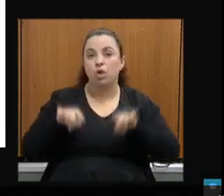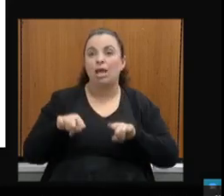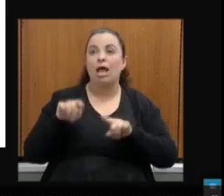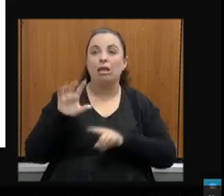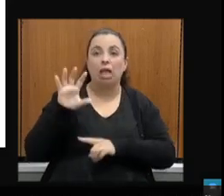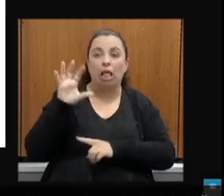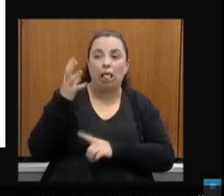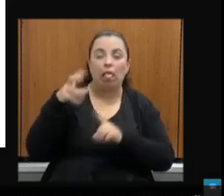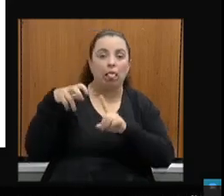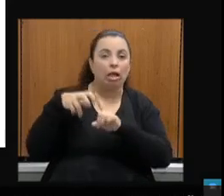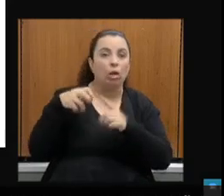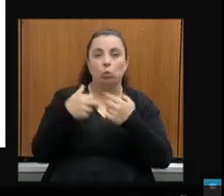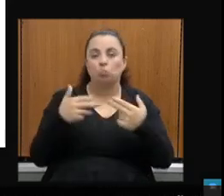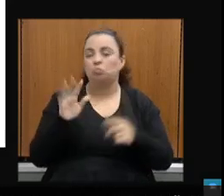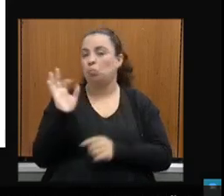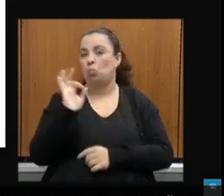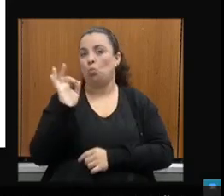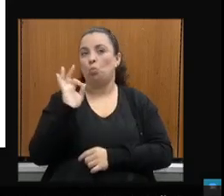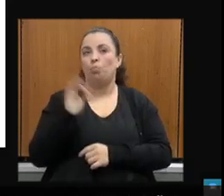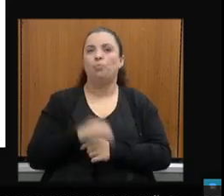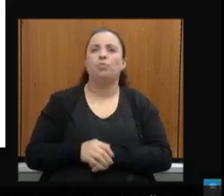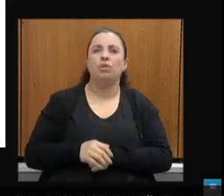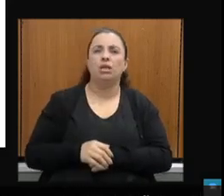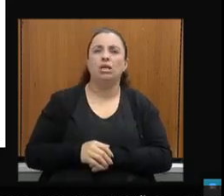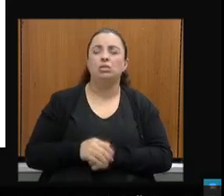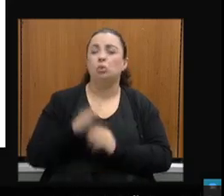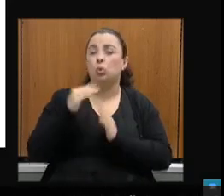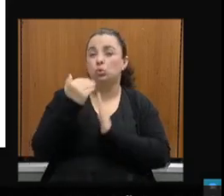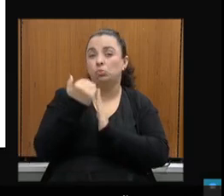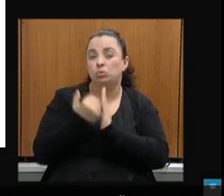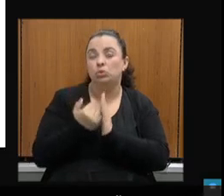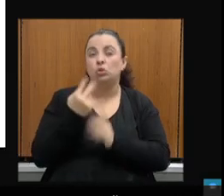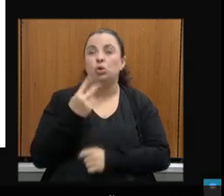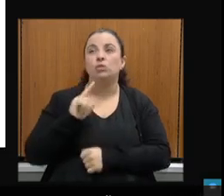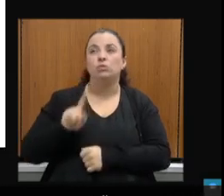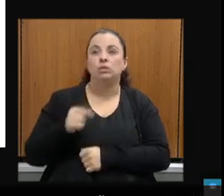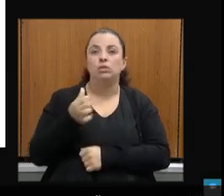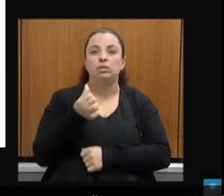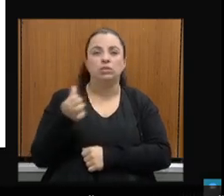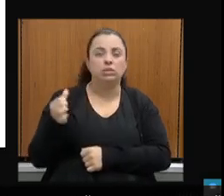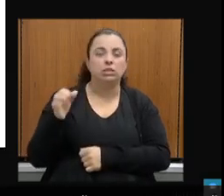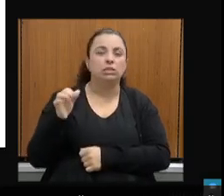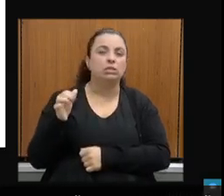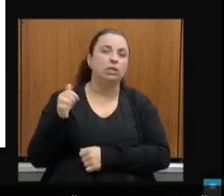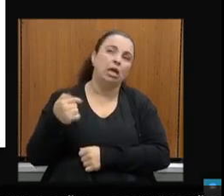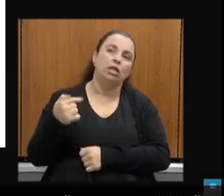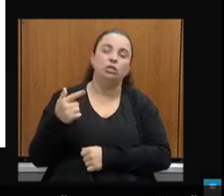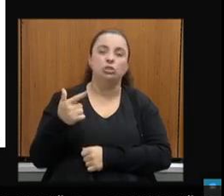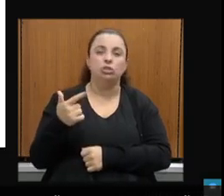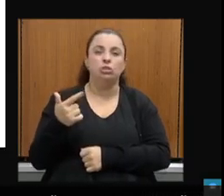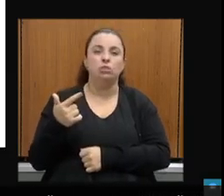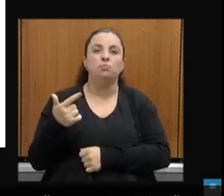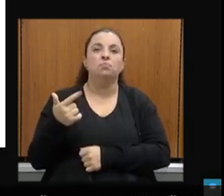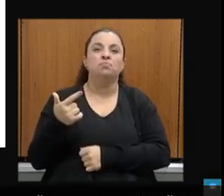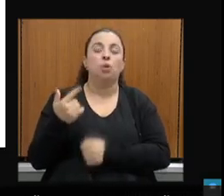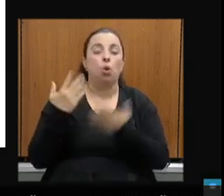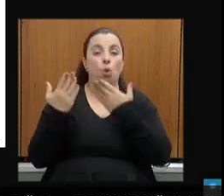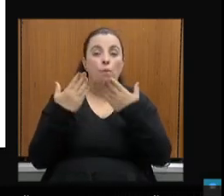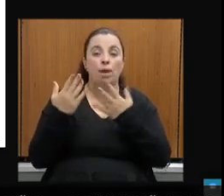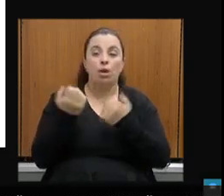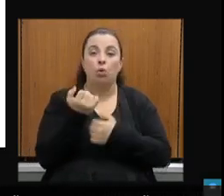né a gente vê aí 2,67 número de acidentes por milhão de habitantes de um